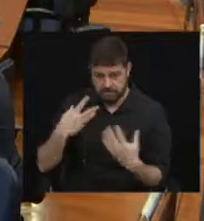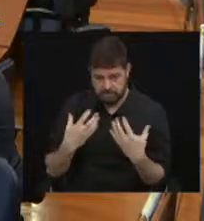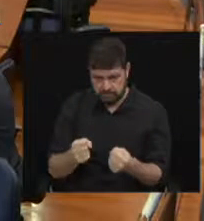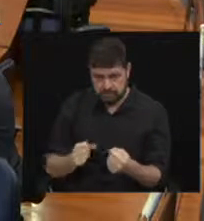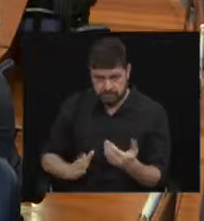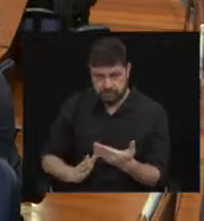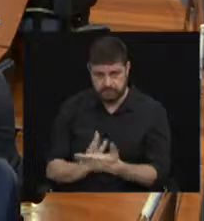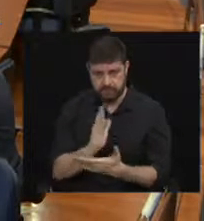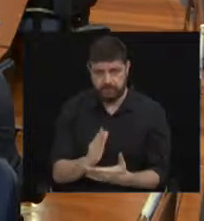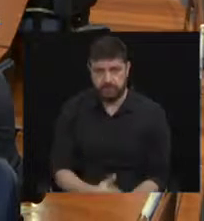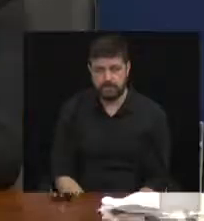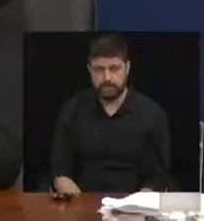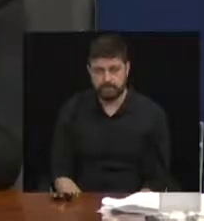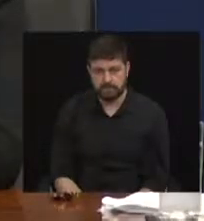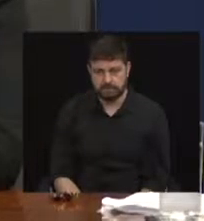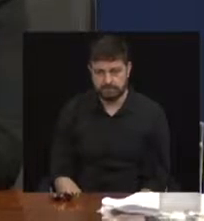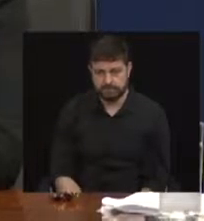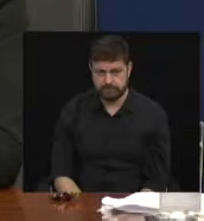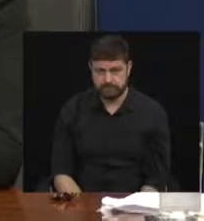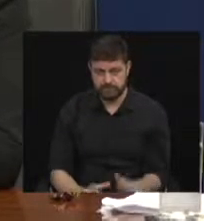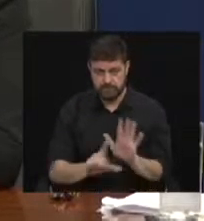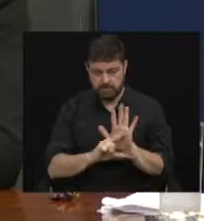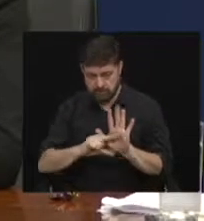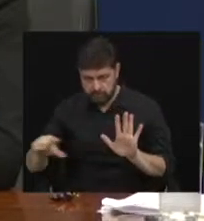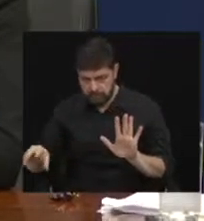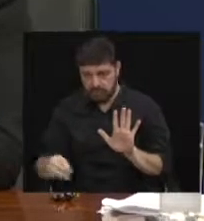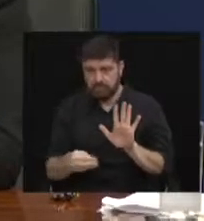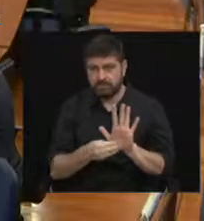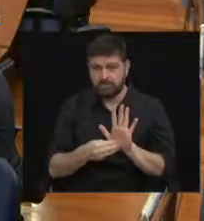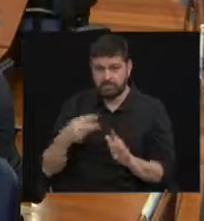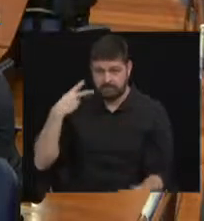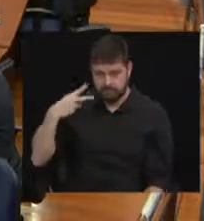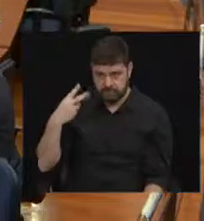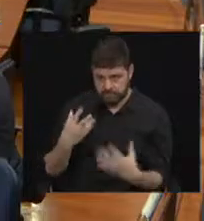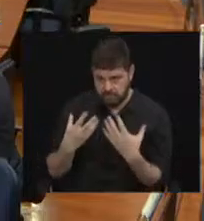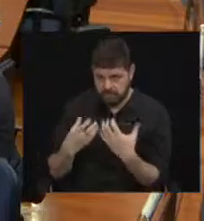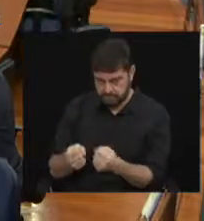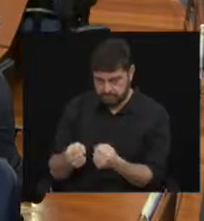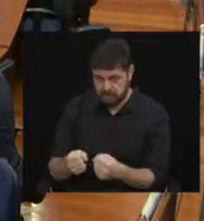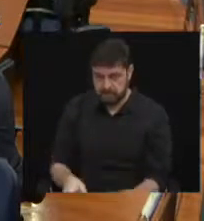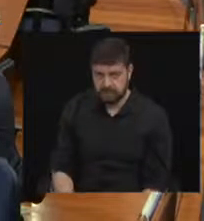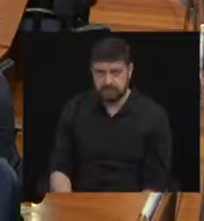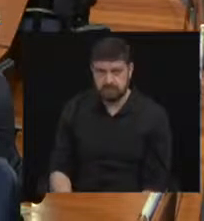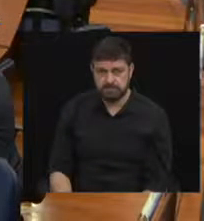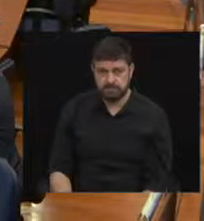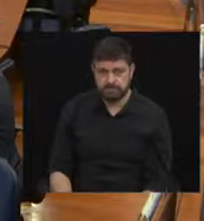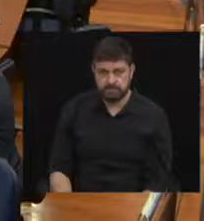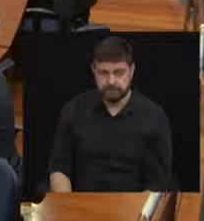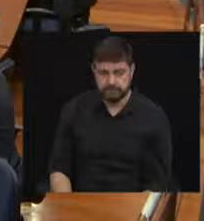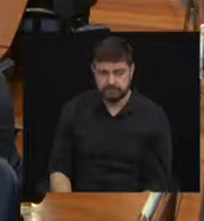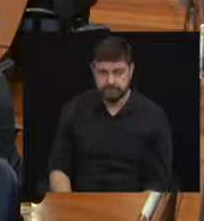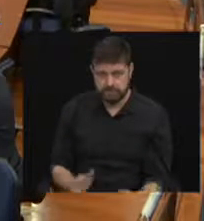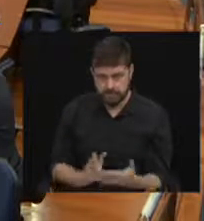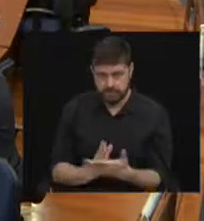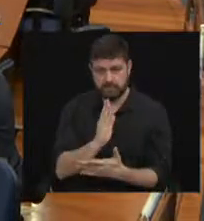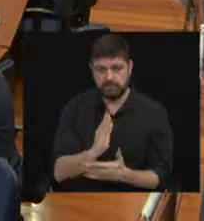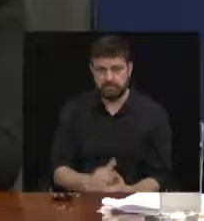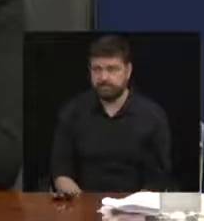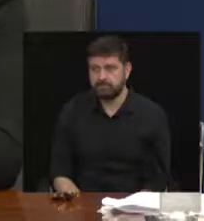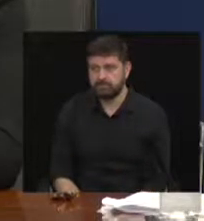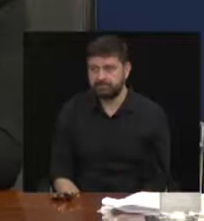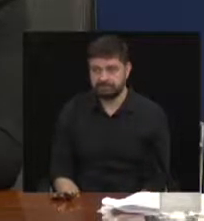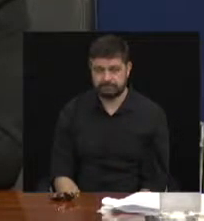exarar o parecer e indico o nobre vereador Jorge Schneider para fazê-lo tanto ao projeto quanto à emenda. Vereador